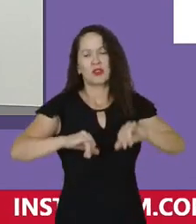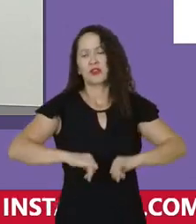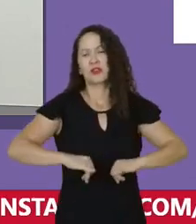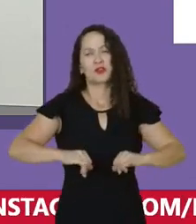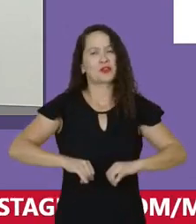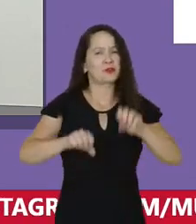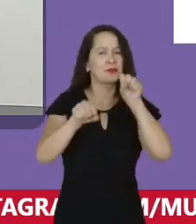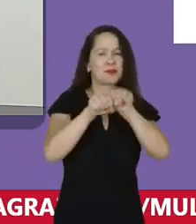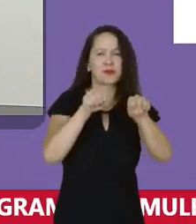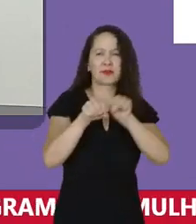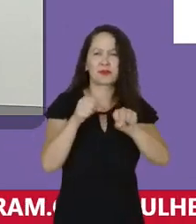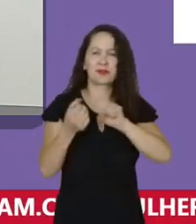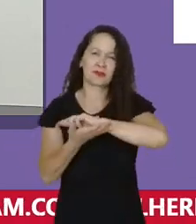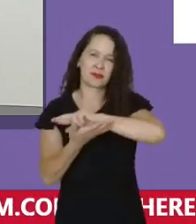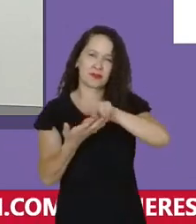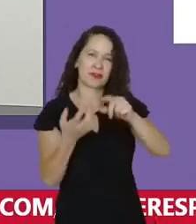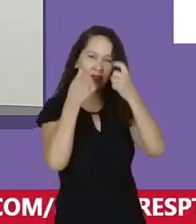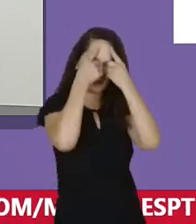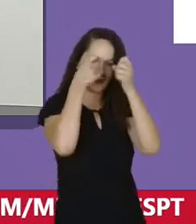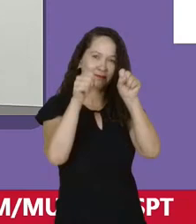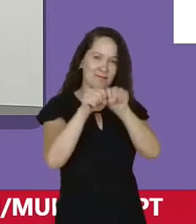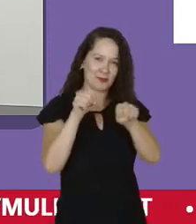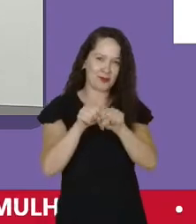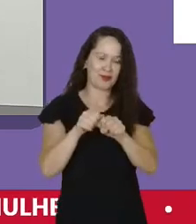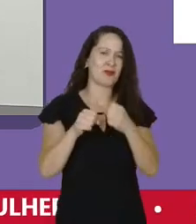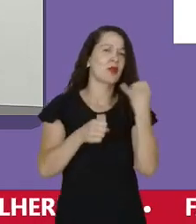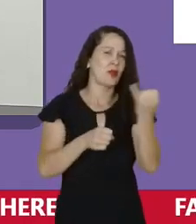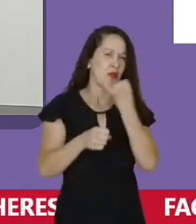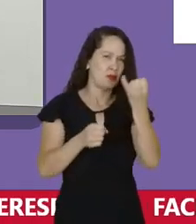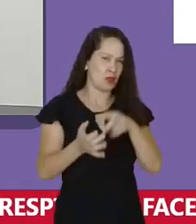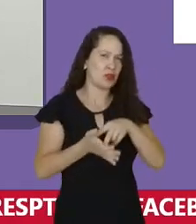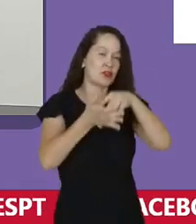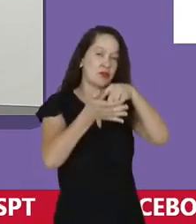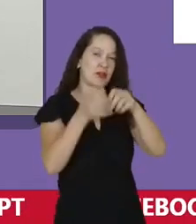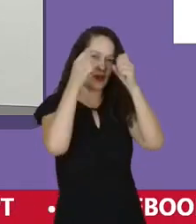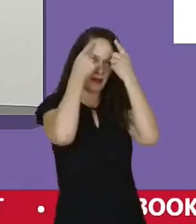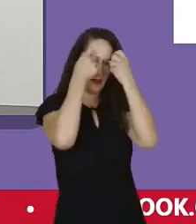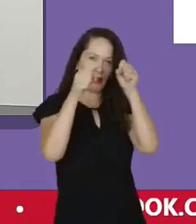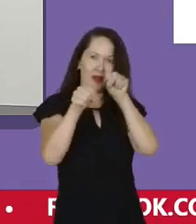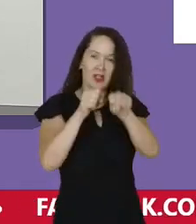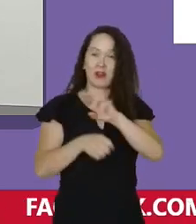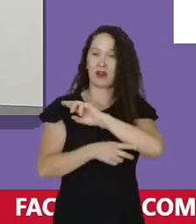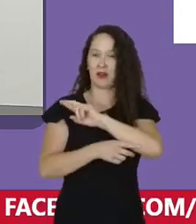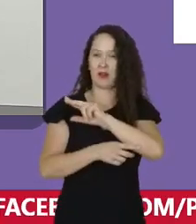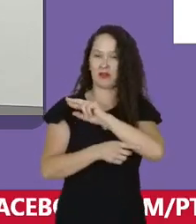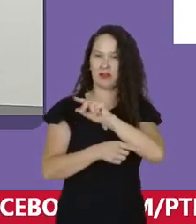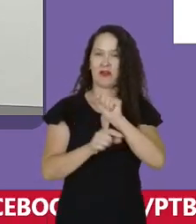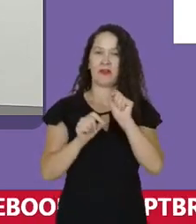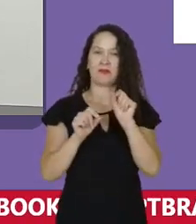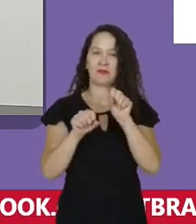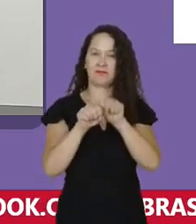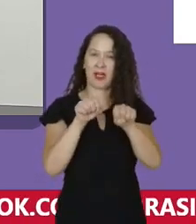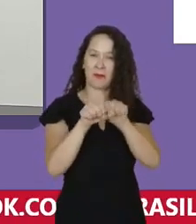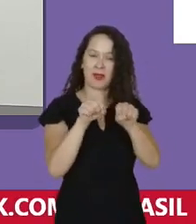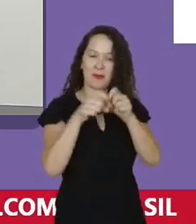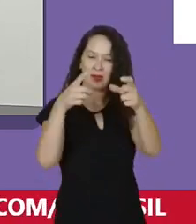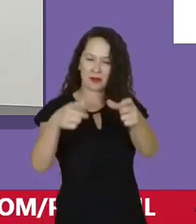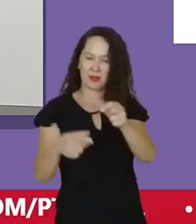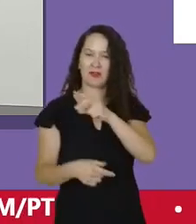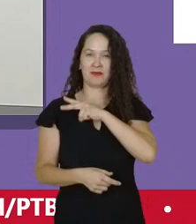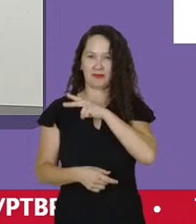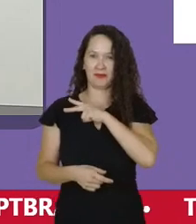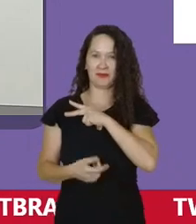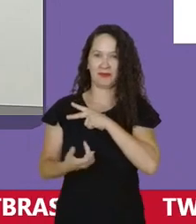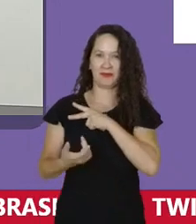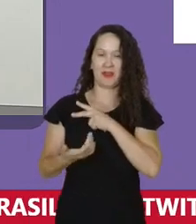de violência, e é bom colocar que violência não só a violência no espaço privado,